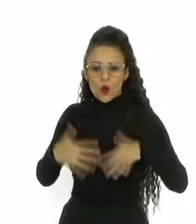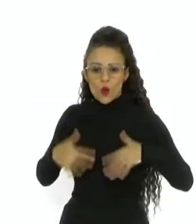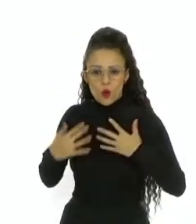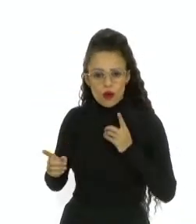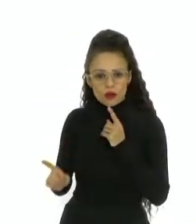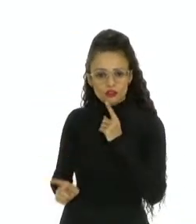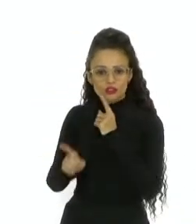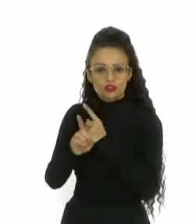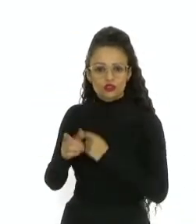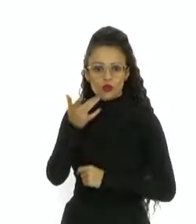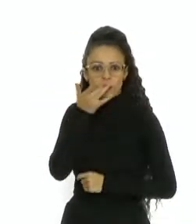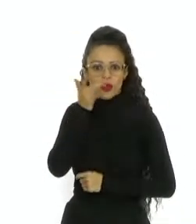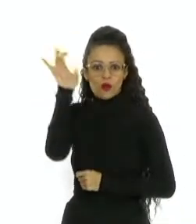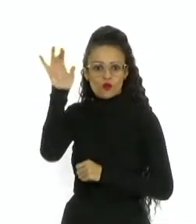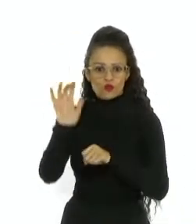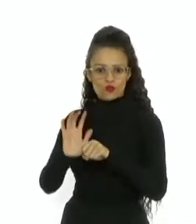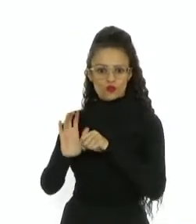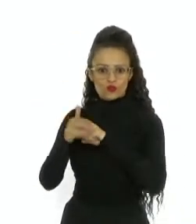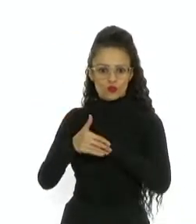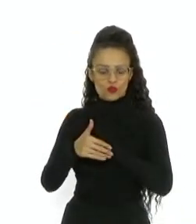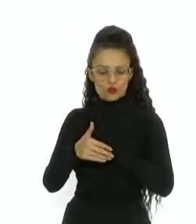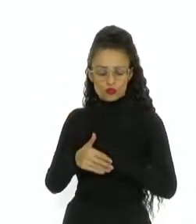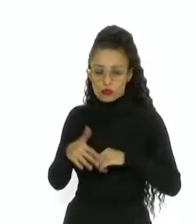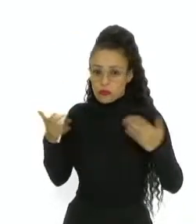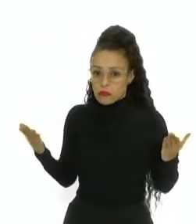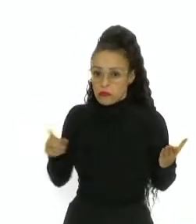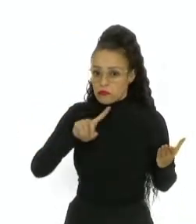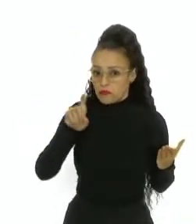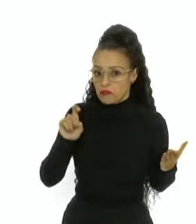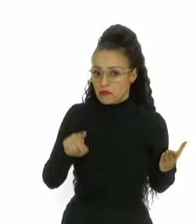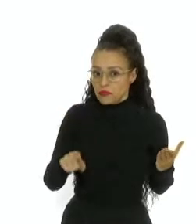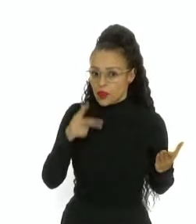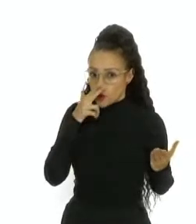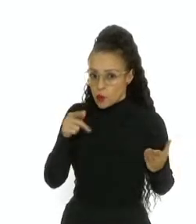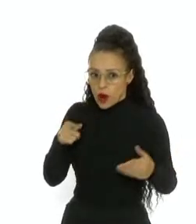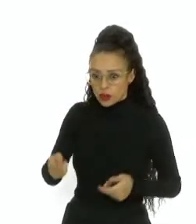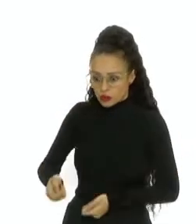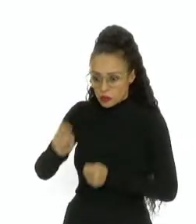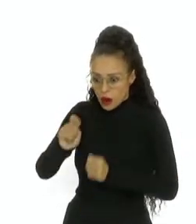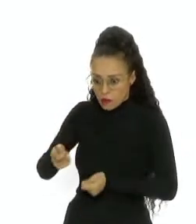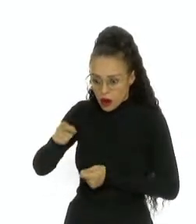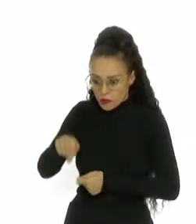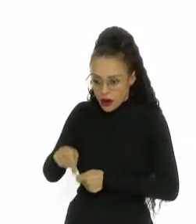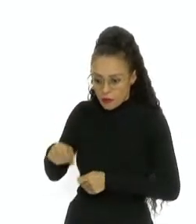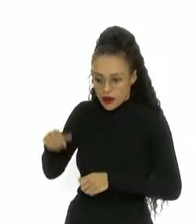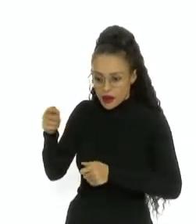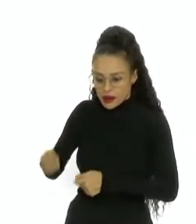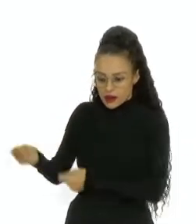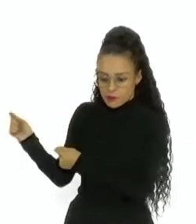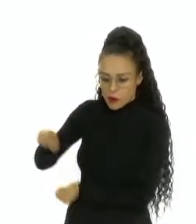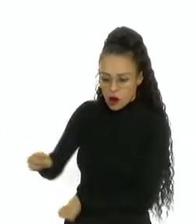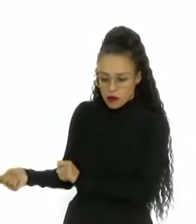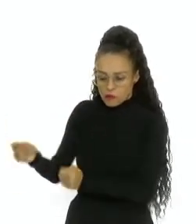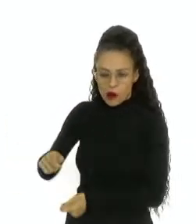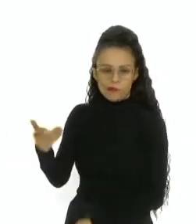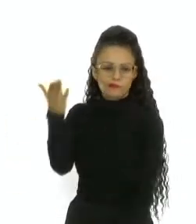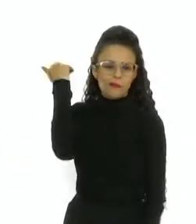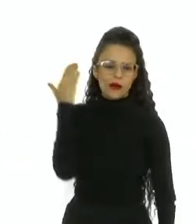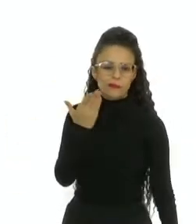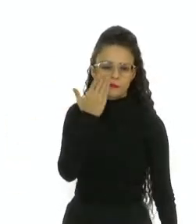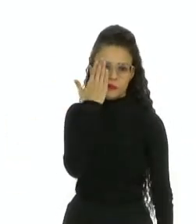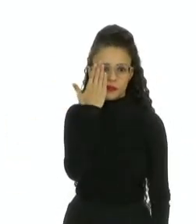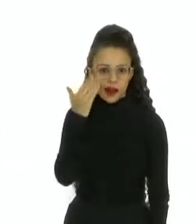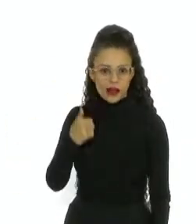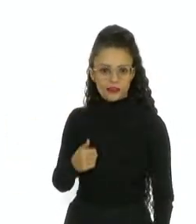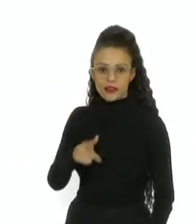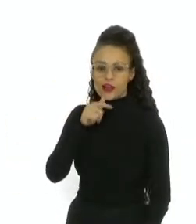descoberto um oculto tesouro, de certo ali enterrado pelos piratas em épocas remotas, quando